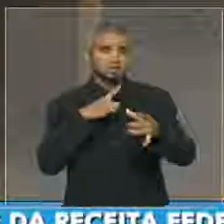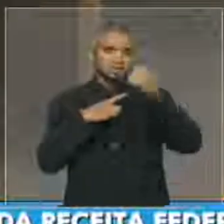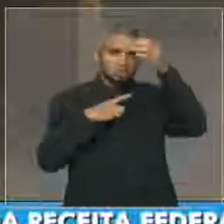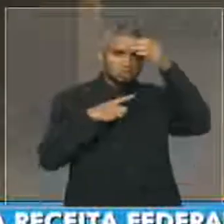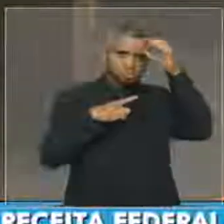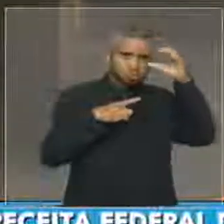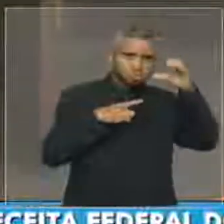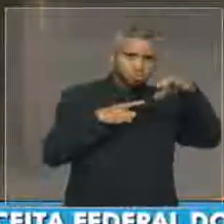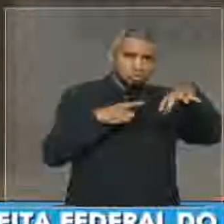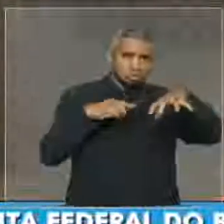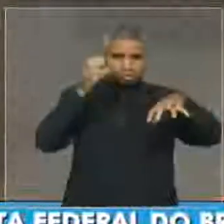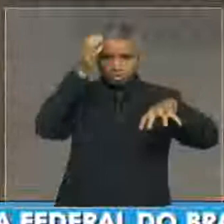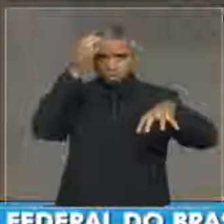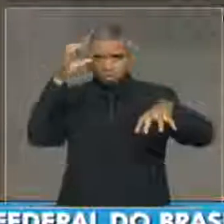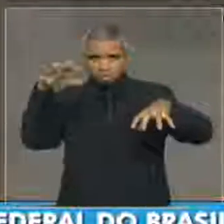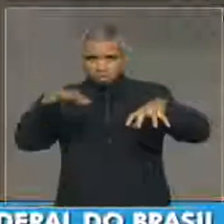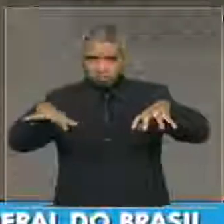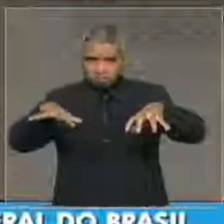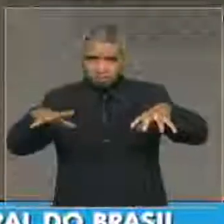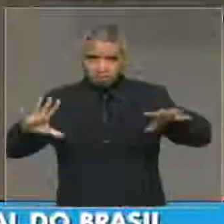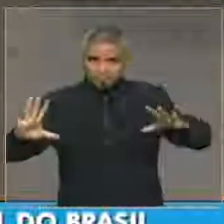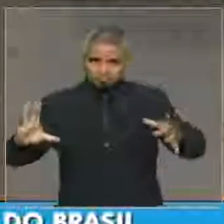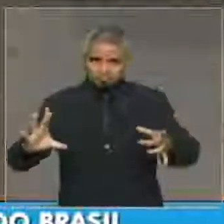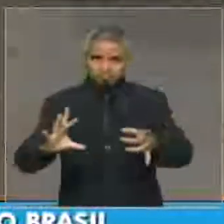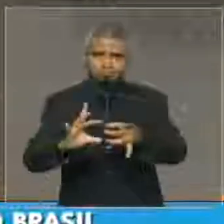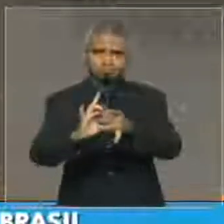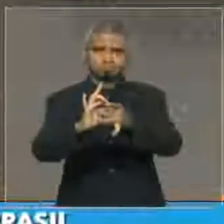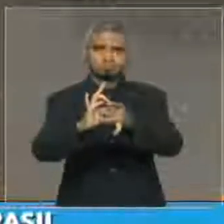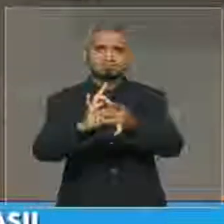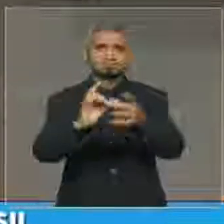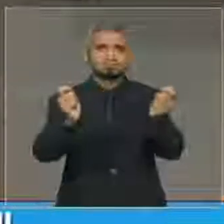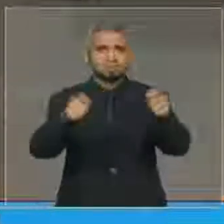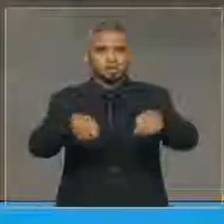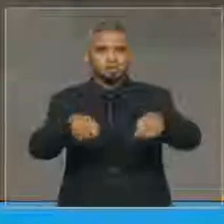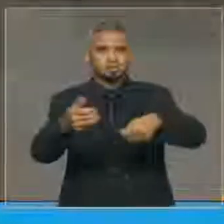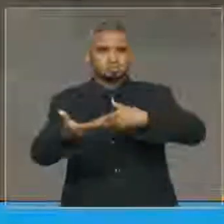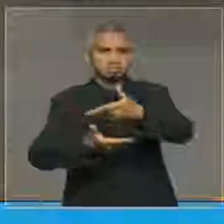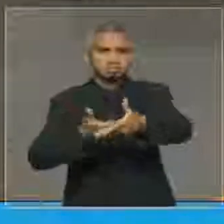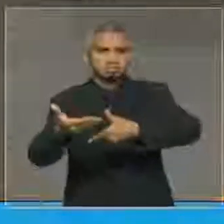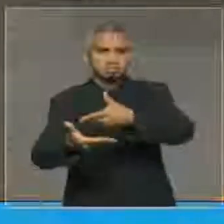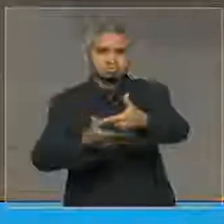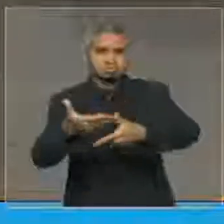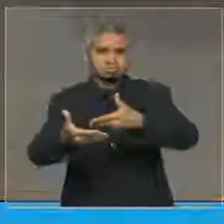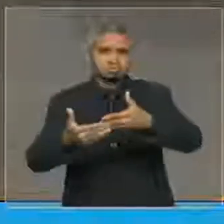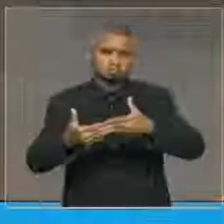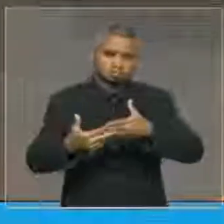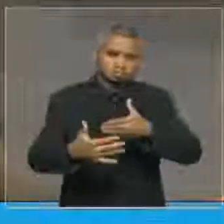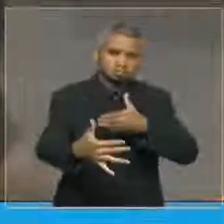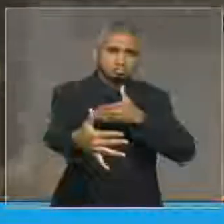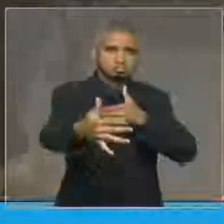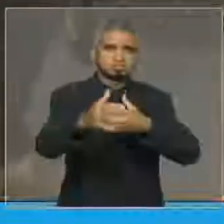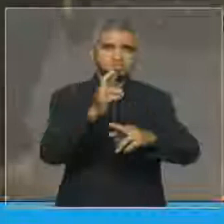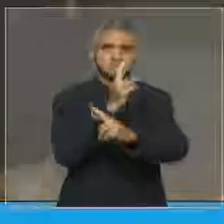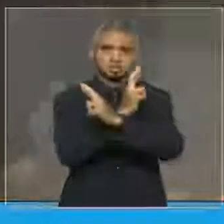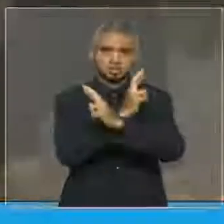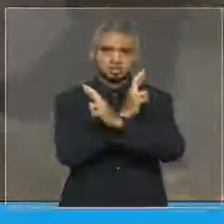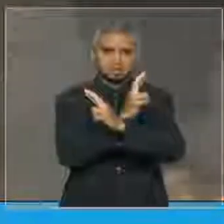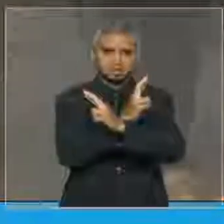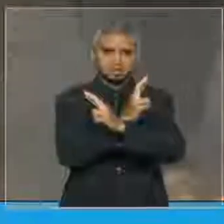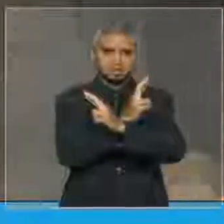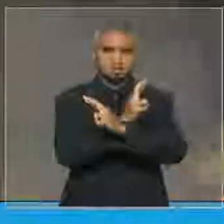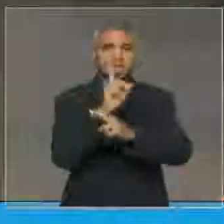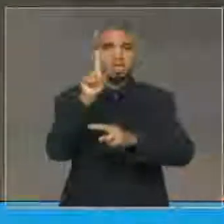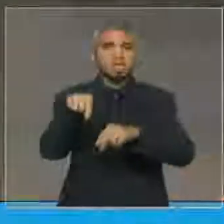diferentes, sem muitas sequelas para o bom funcionamento da Receita Federal, que é o servir